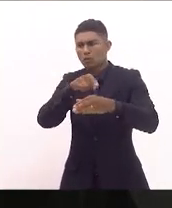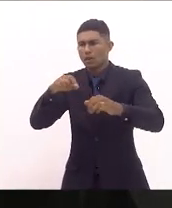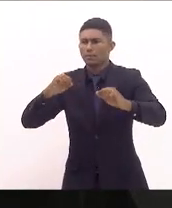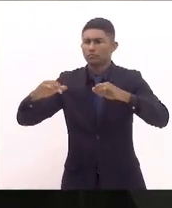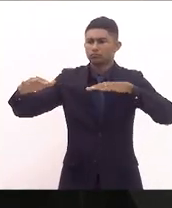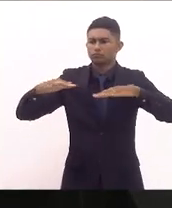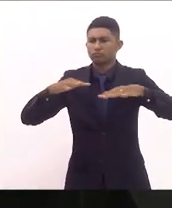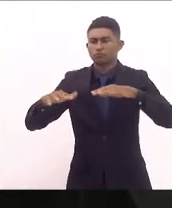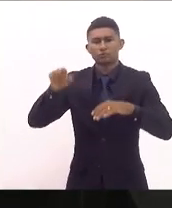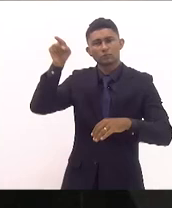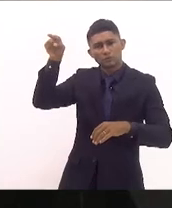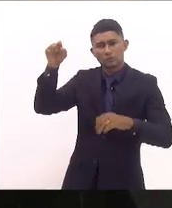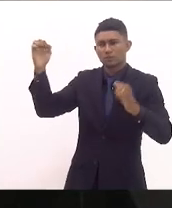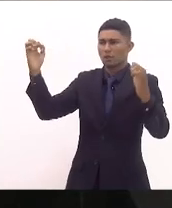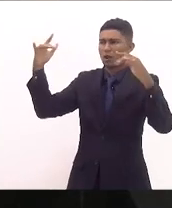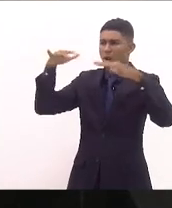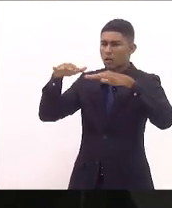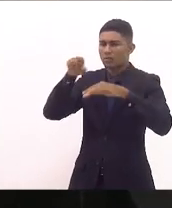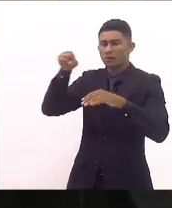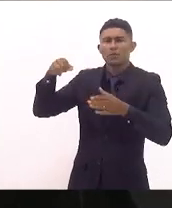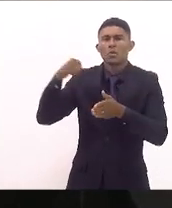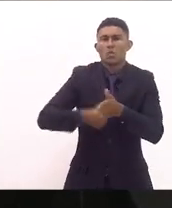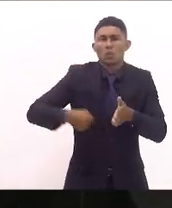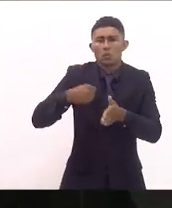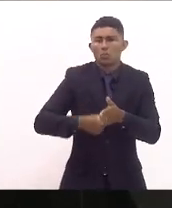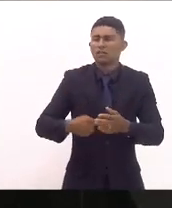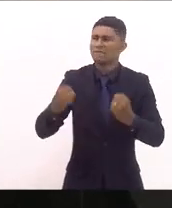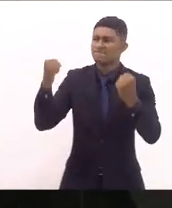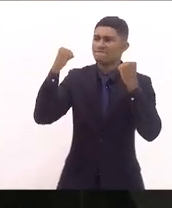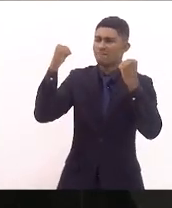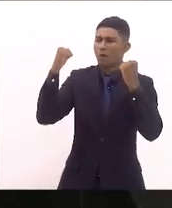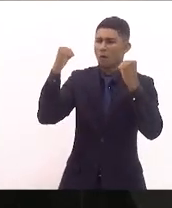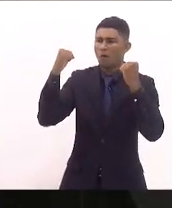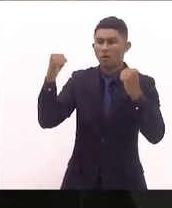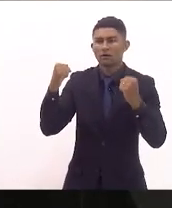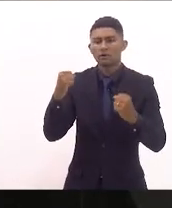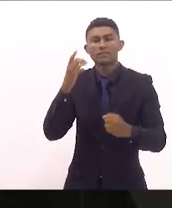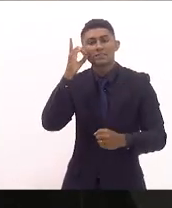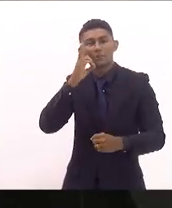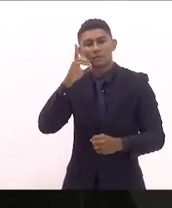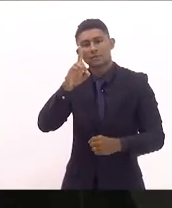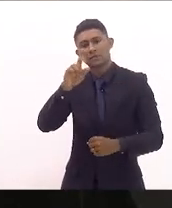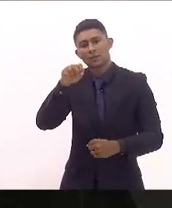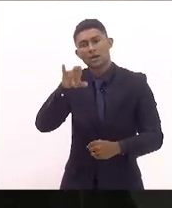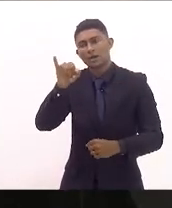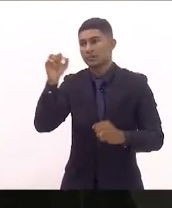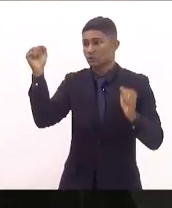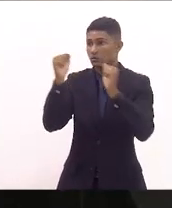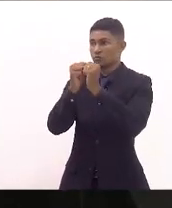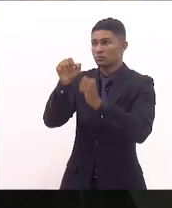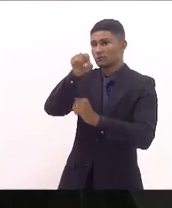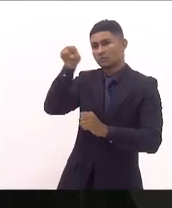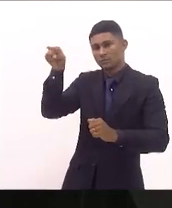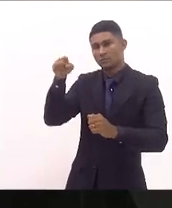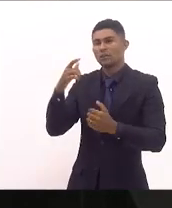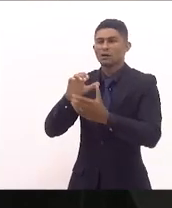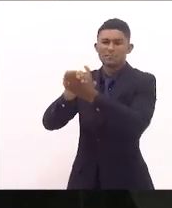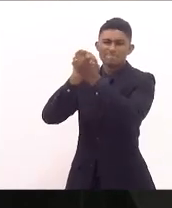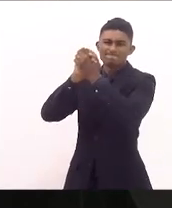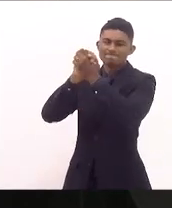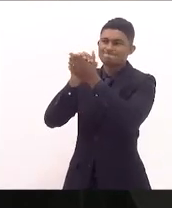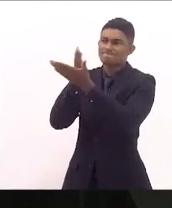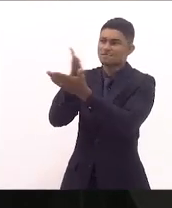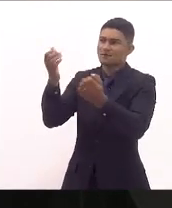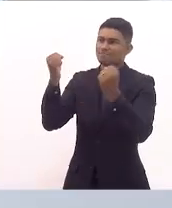tá aqui nas Galerias muita força na luta para essa Juventude então ele com a deputado a Dani Monteiro fazer a saudação